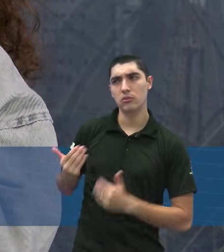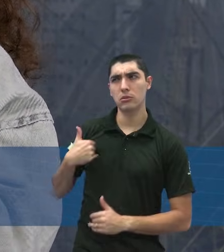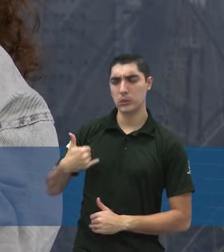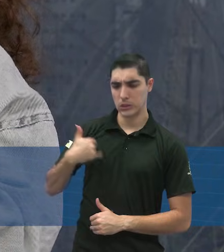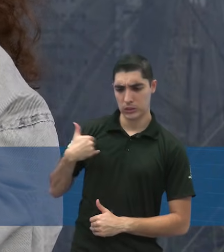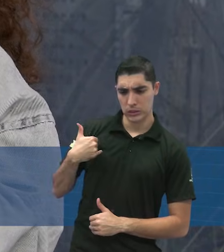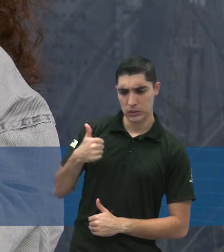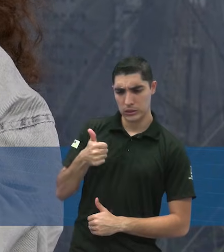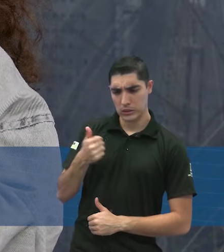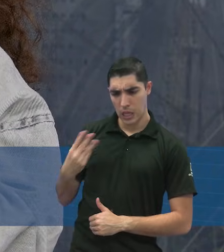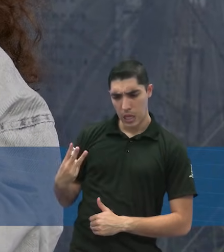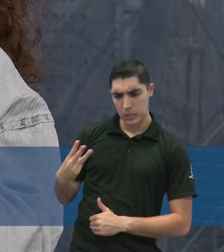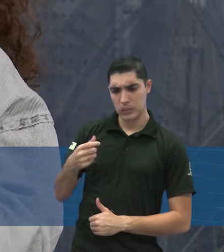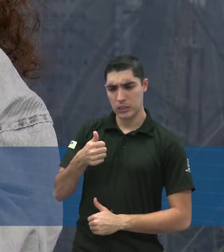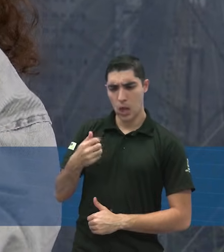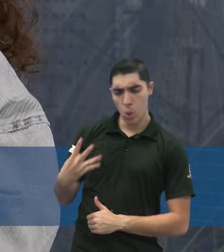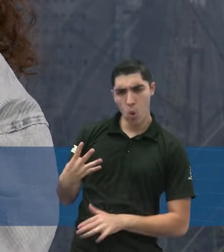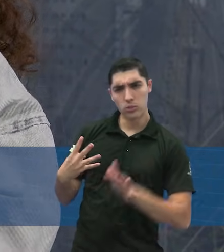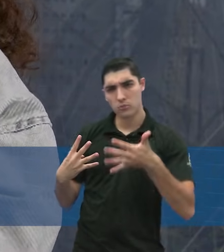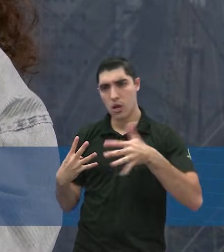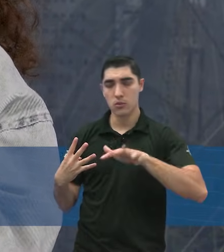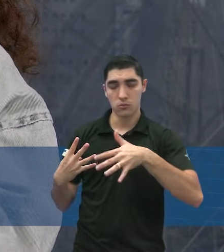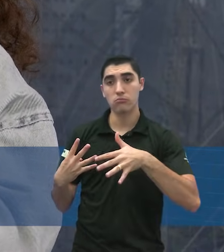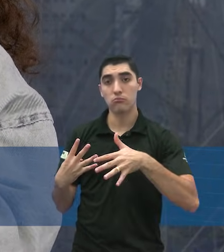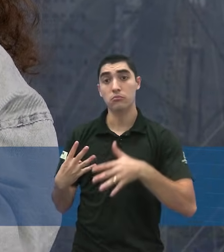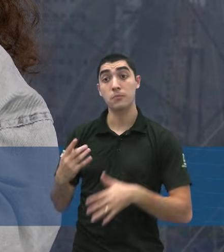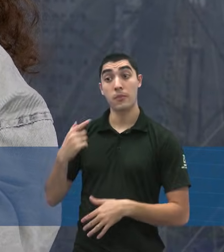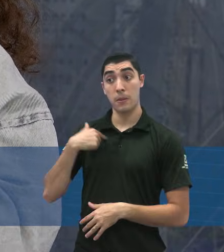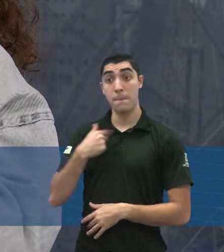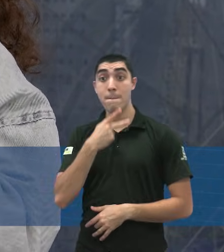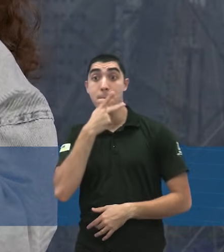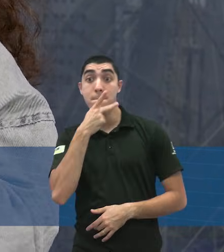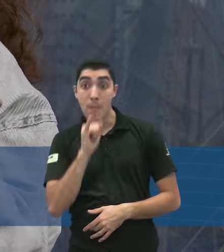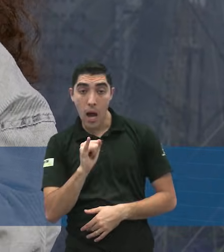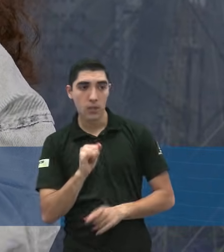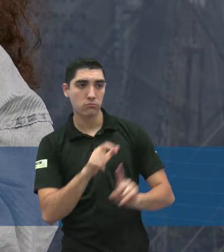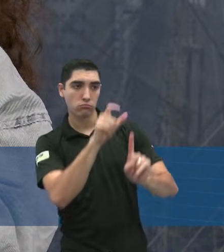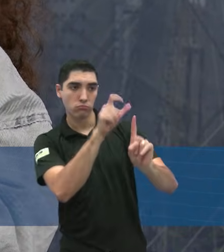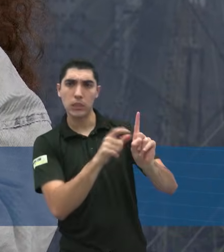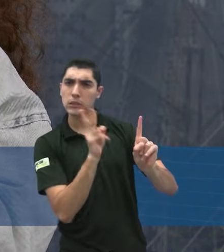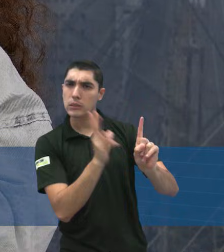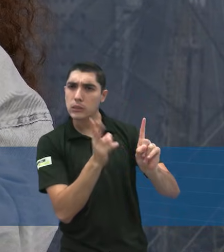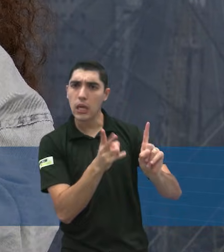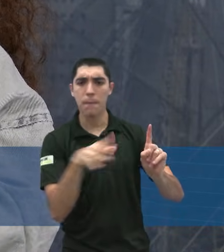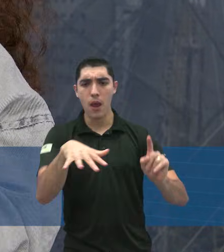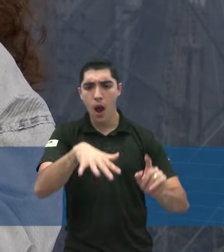processo, eu acho que eu tinha uns 13, 14 anos, que meu pai,